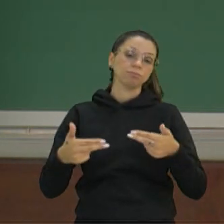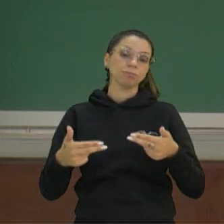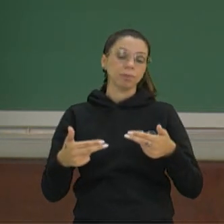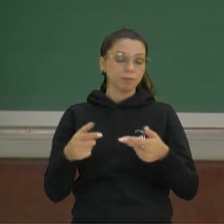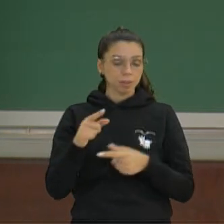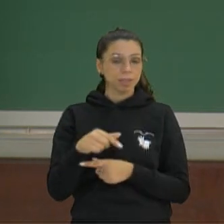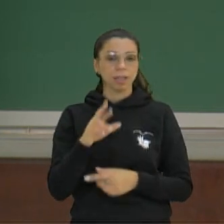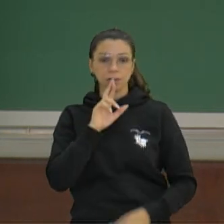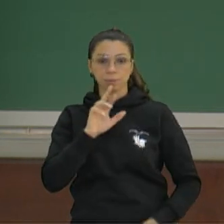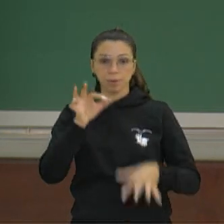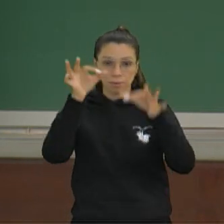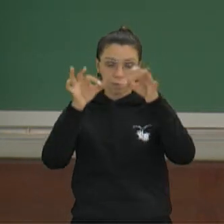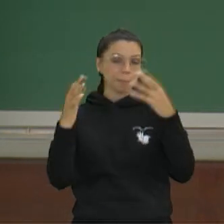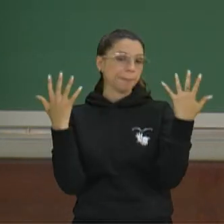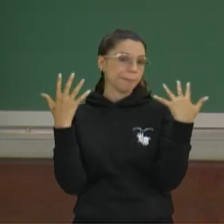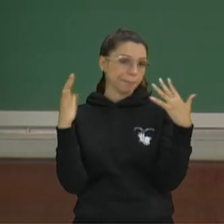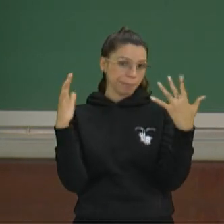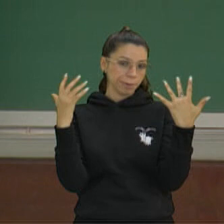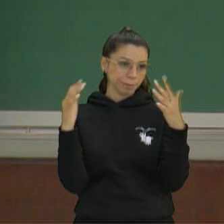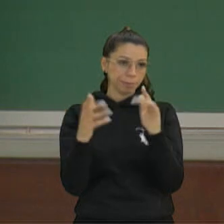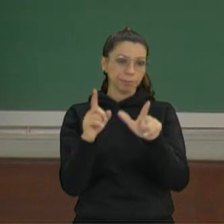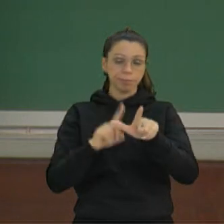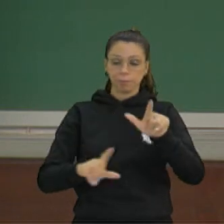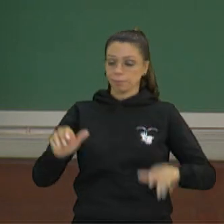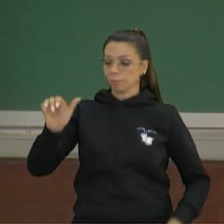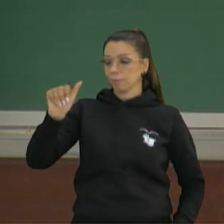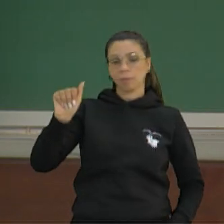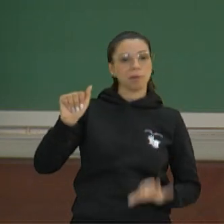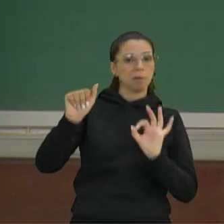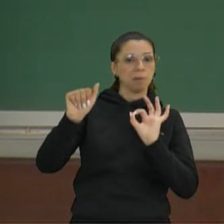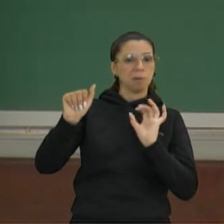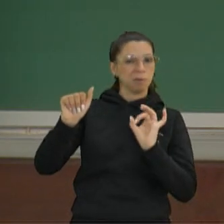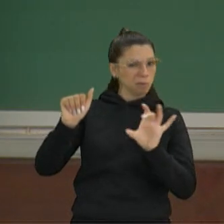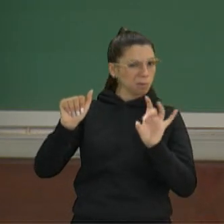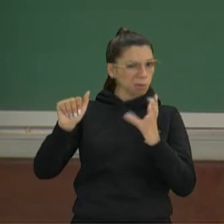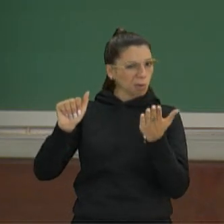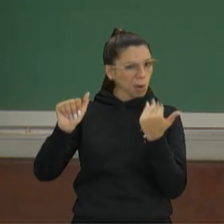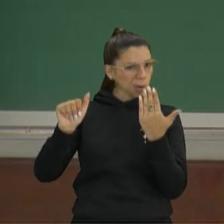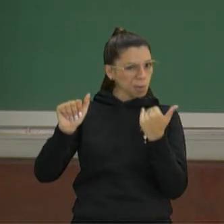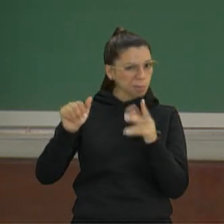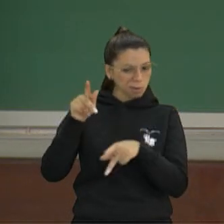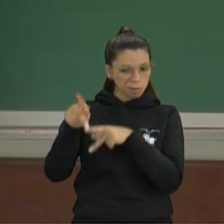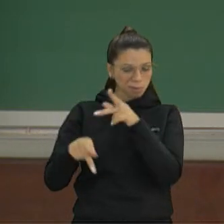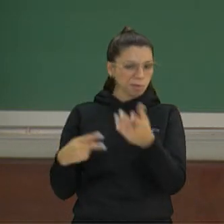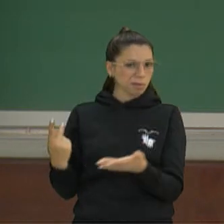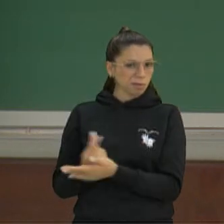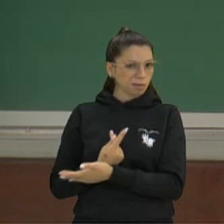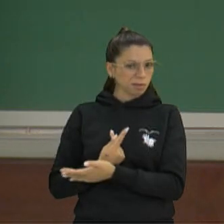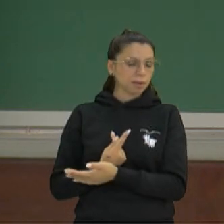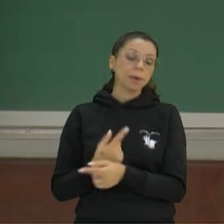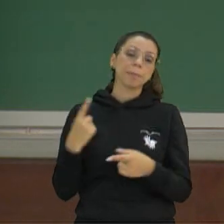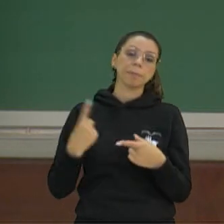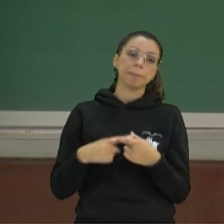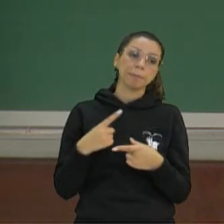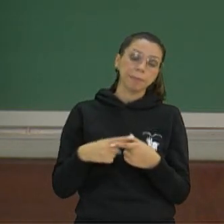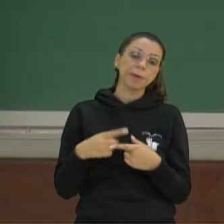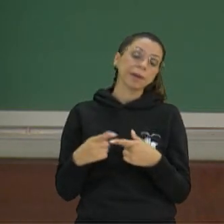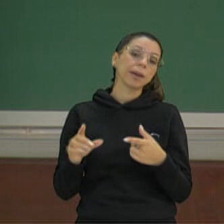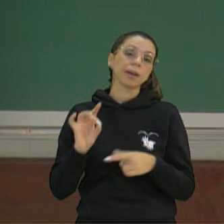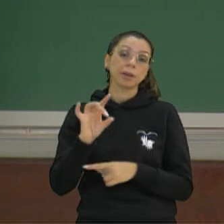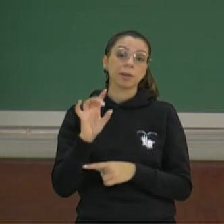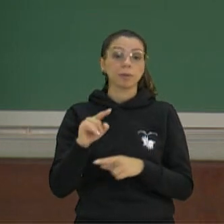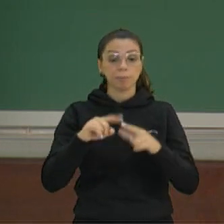acertou, está de parabéns. Alternativa A, apenas suprir alimentos para a população está incorreta. Por quê? Porque também